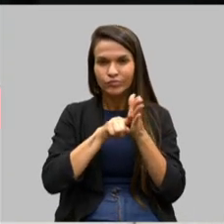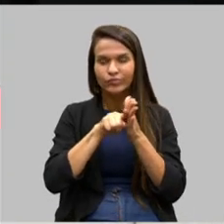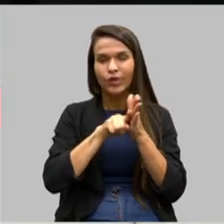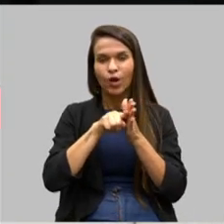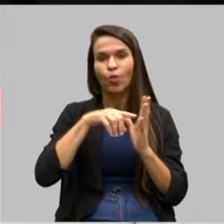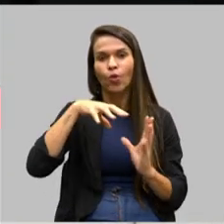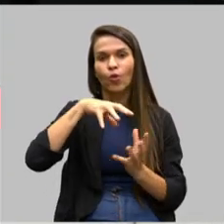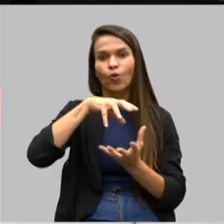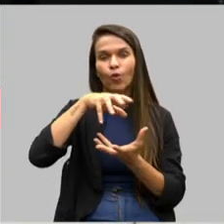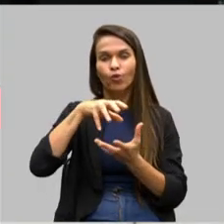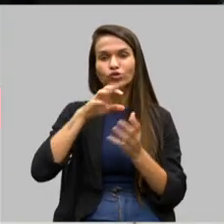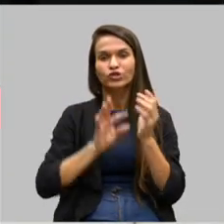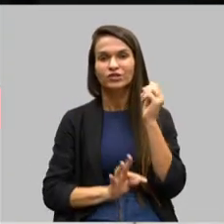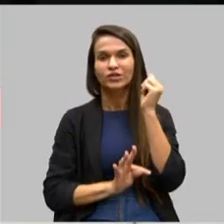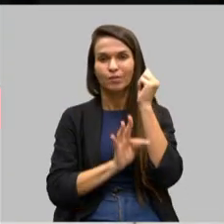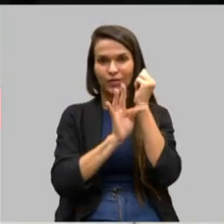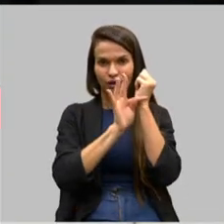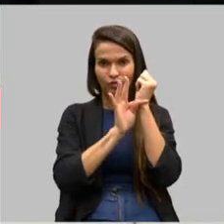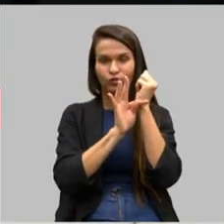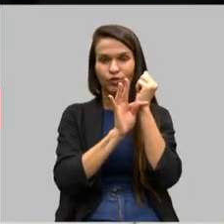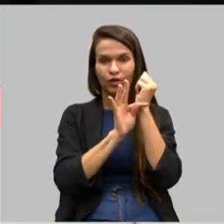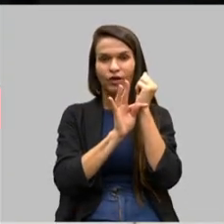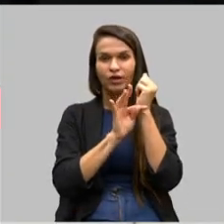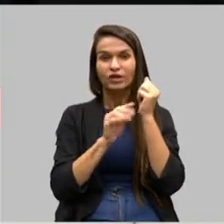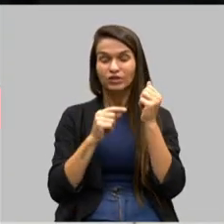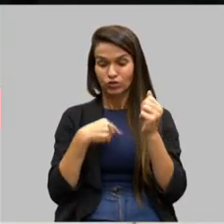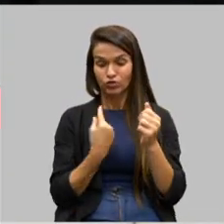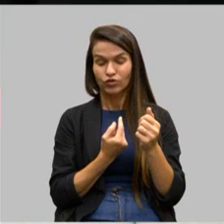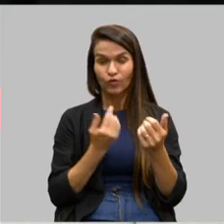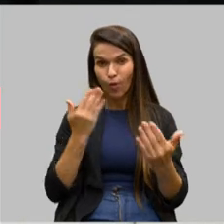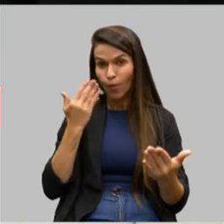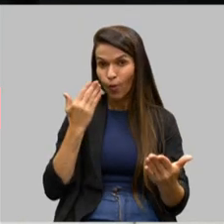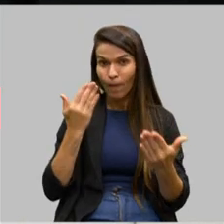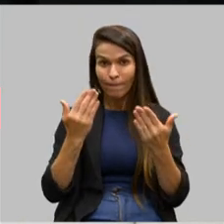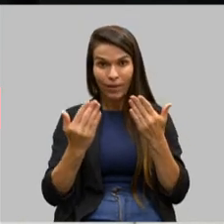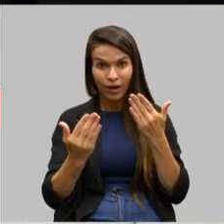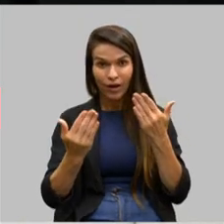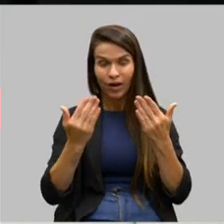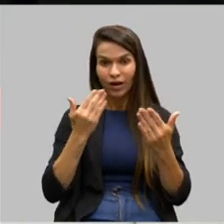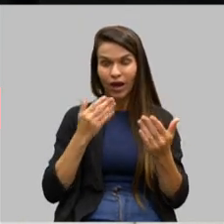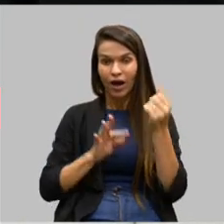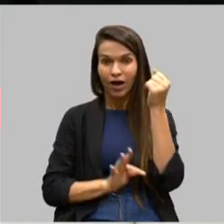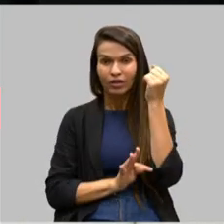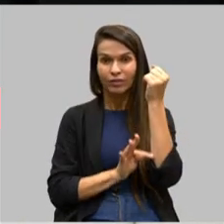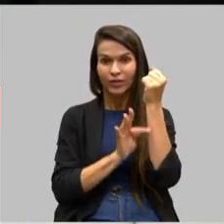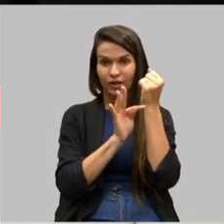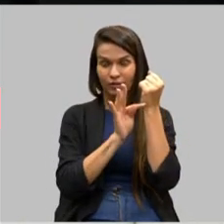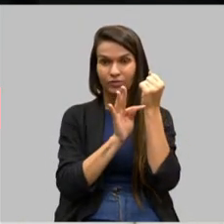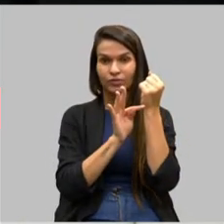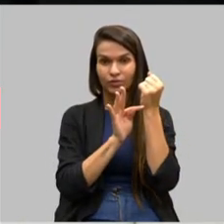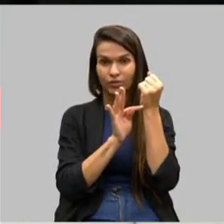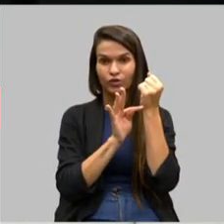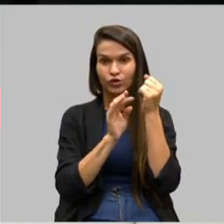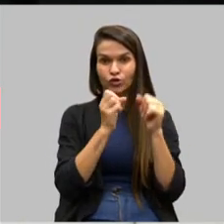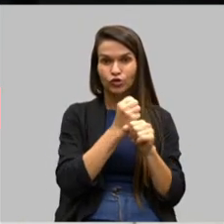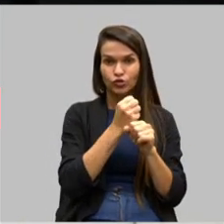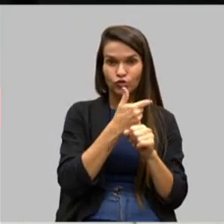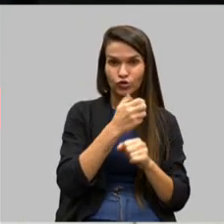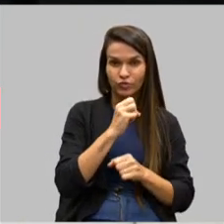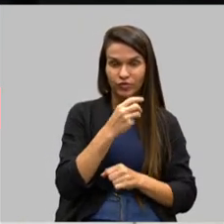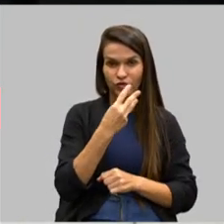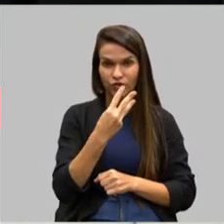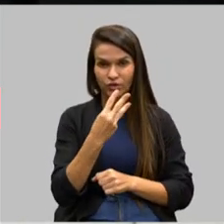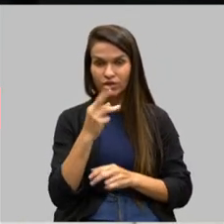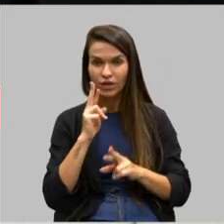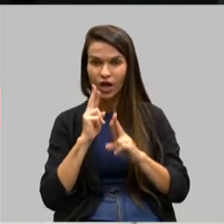de temperatura. Se nós formos comparar a temperatura de 2023 em